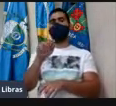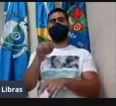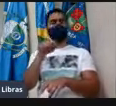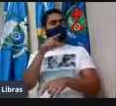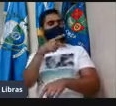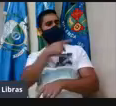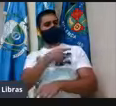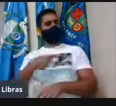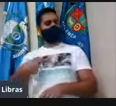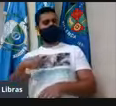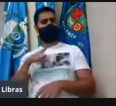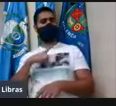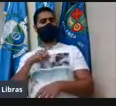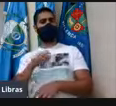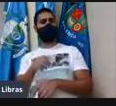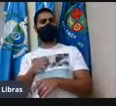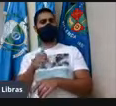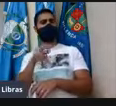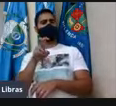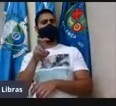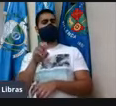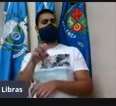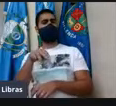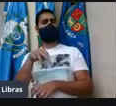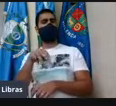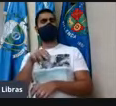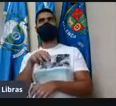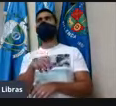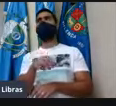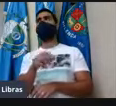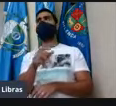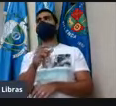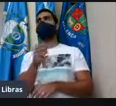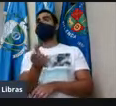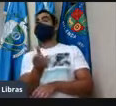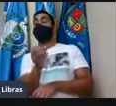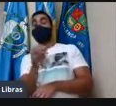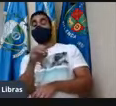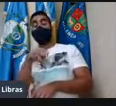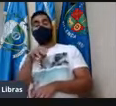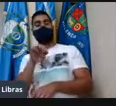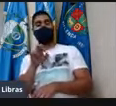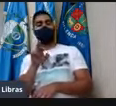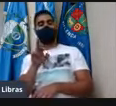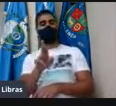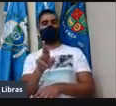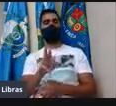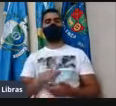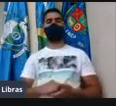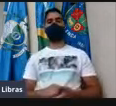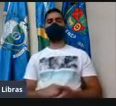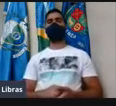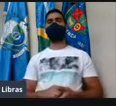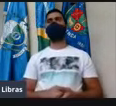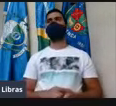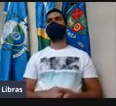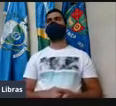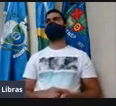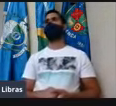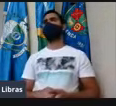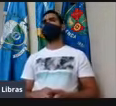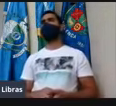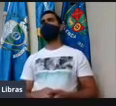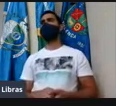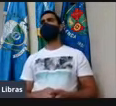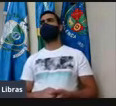dela, e tem quase 50 milhões, eu não sei... 60 milhões. 60 milhões. E a gente ouve que falar